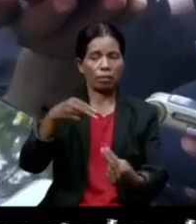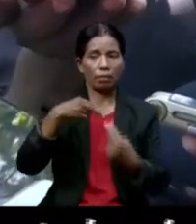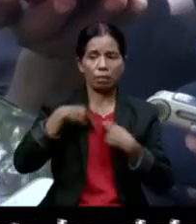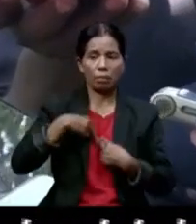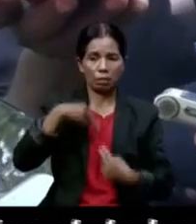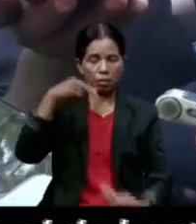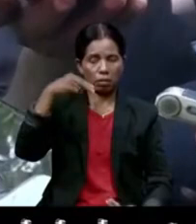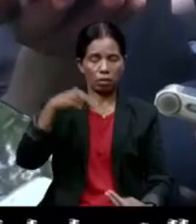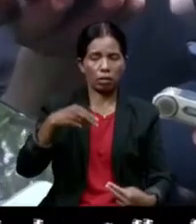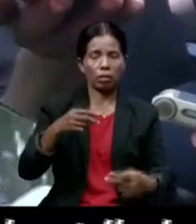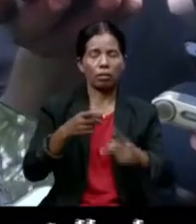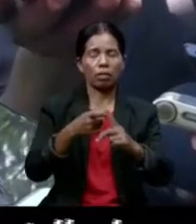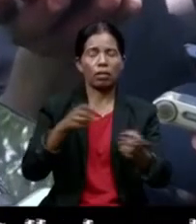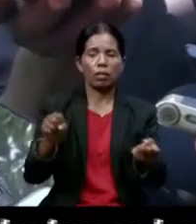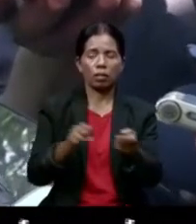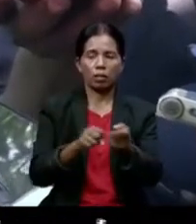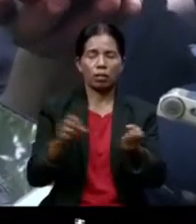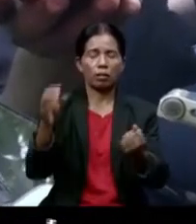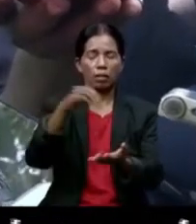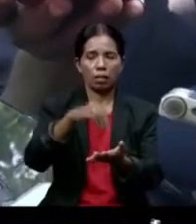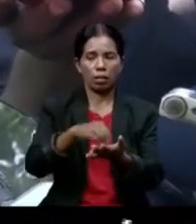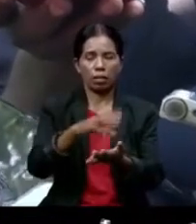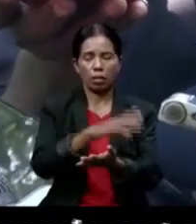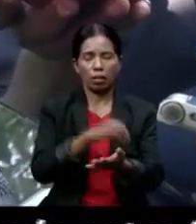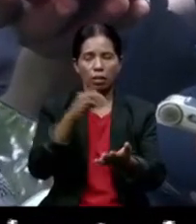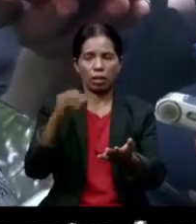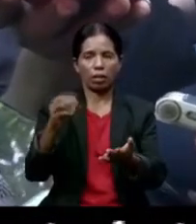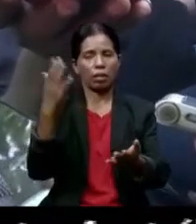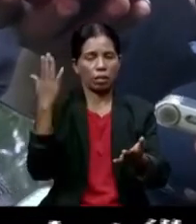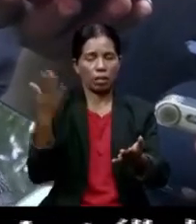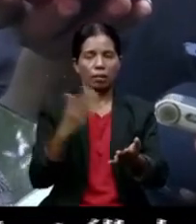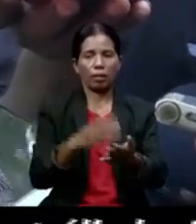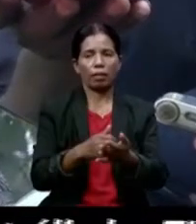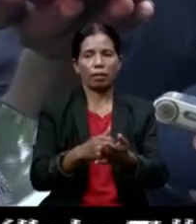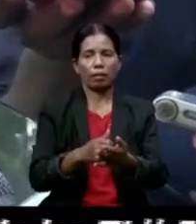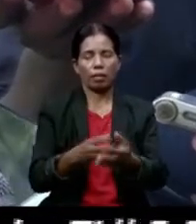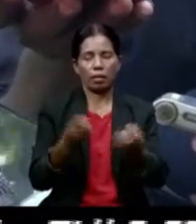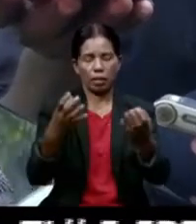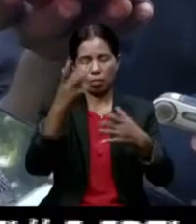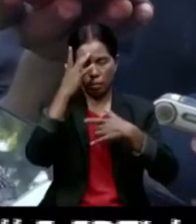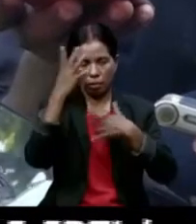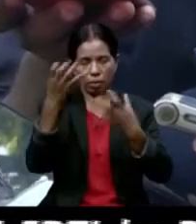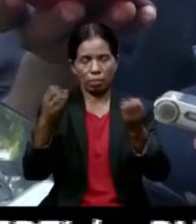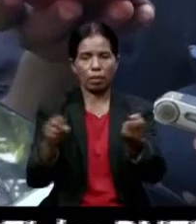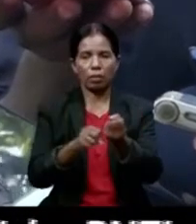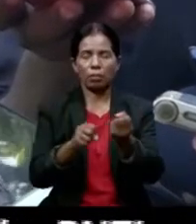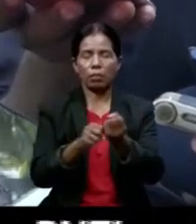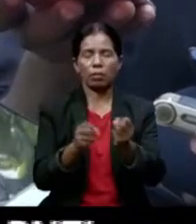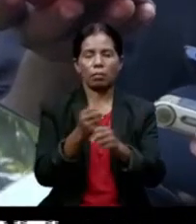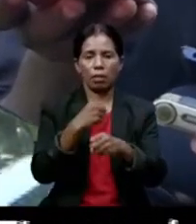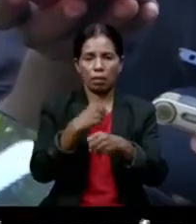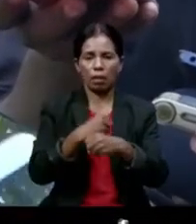ninia contribuição ba to acontece malnutrição ne ia aspeito lubuki da nebe ma contribui ou